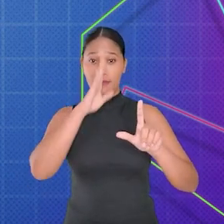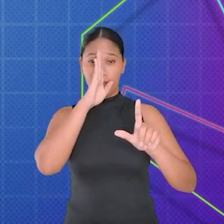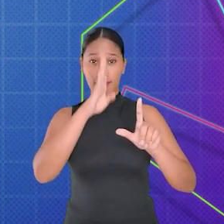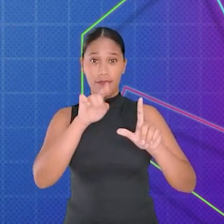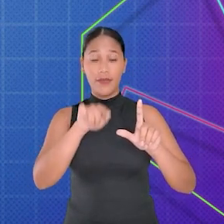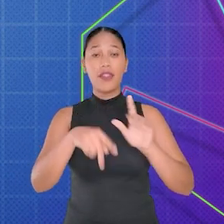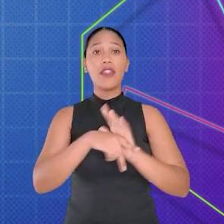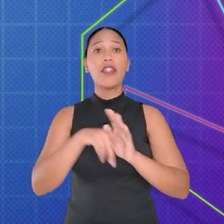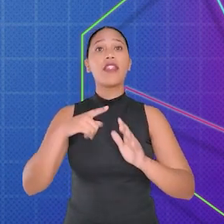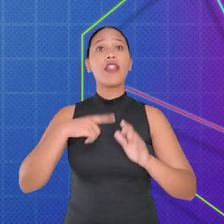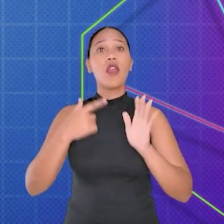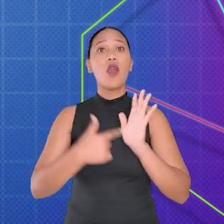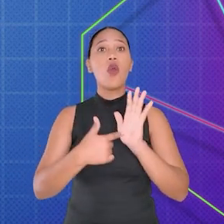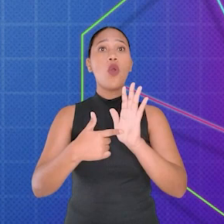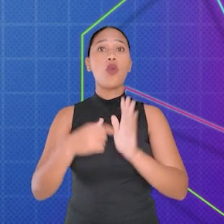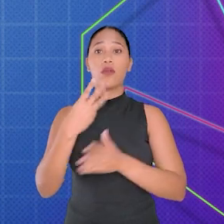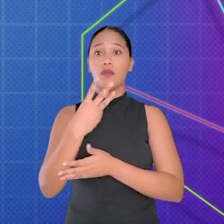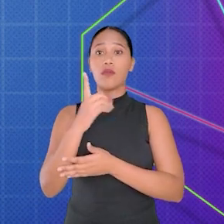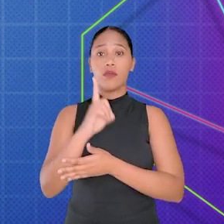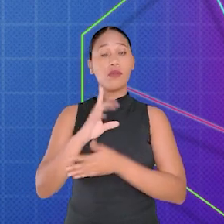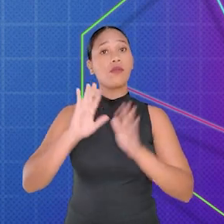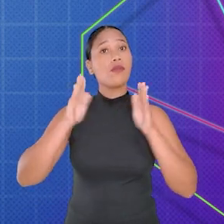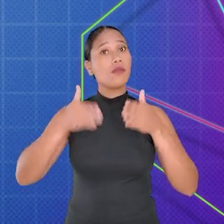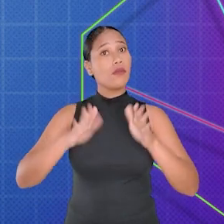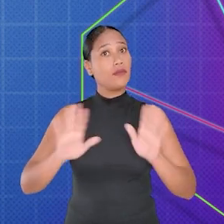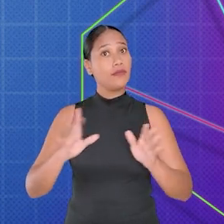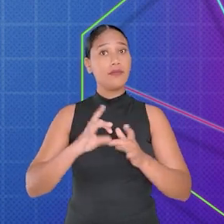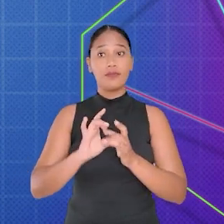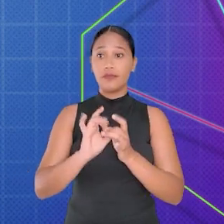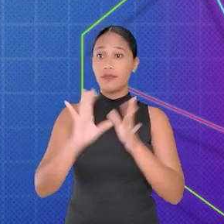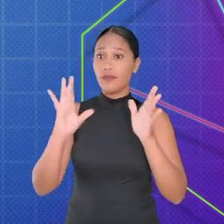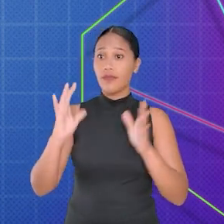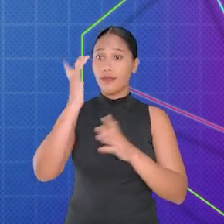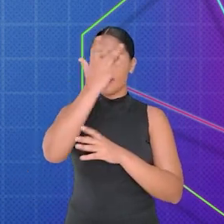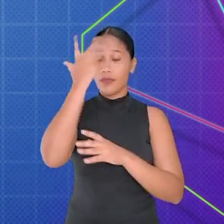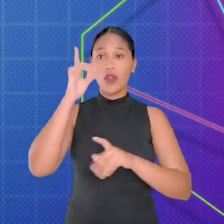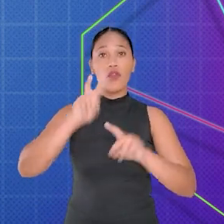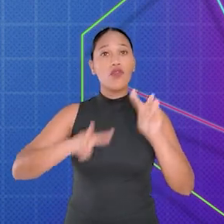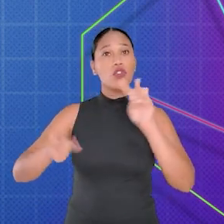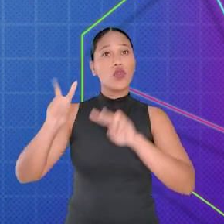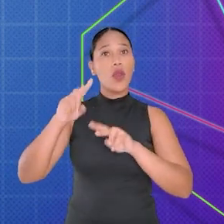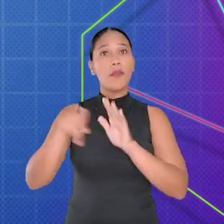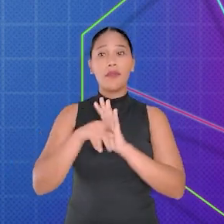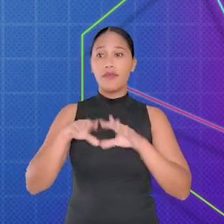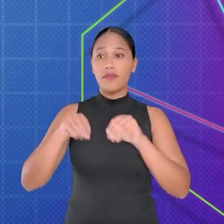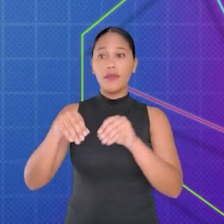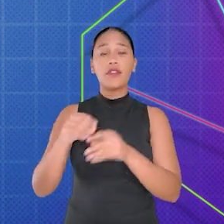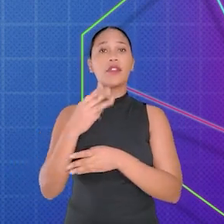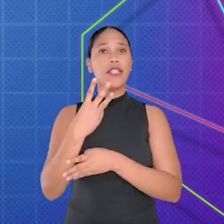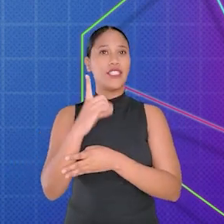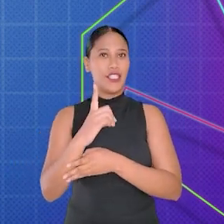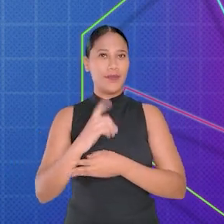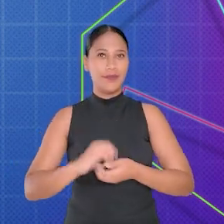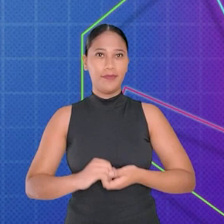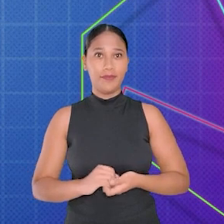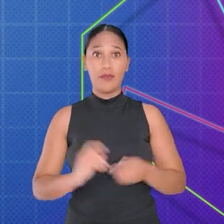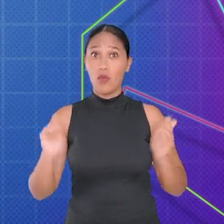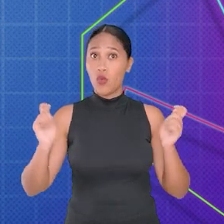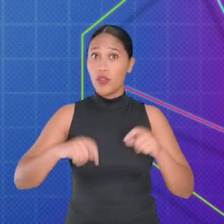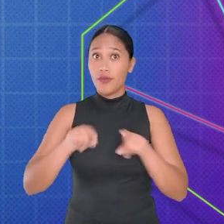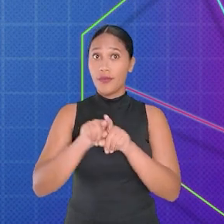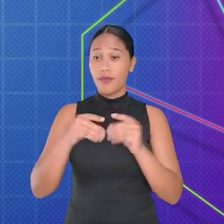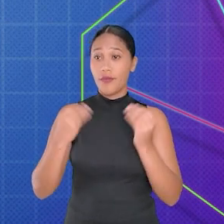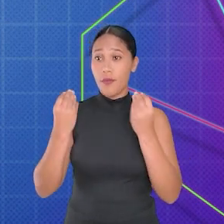centro da interface, apresentam a cena 3D em si, permitindo que os usuários visualizem e manipulem os objetos em 3 dimensões.